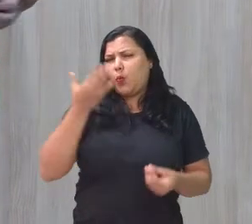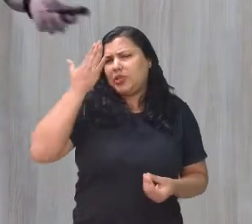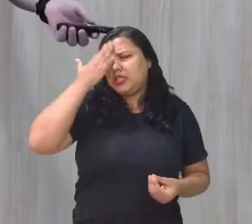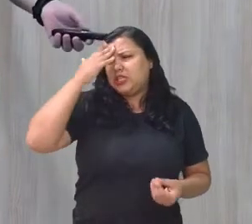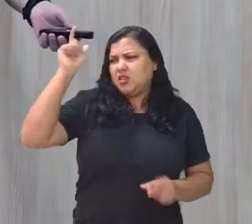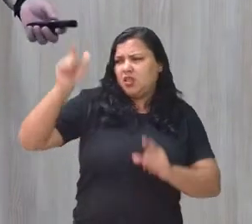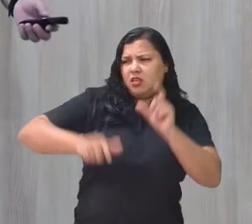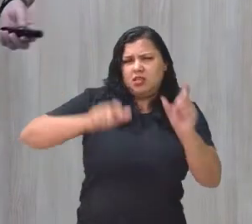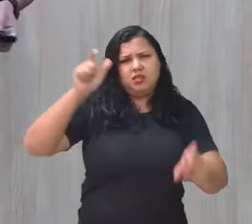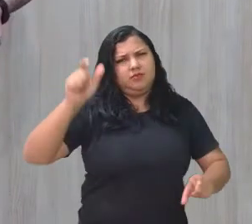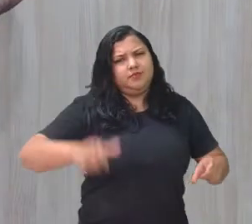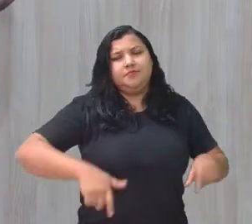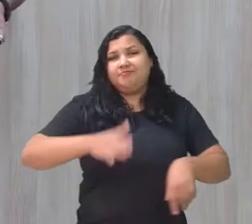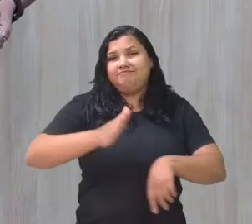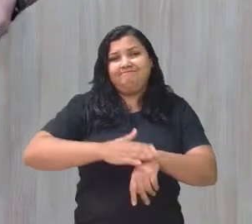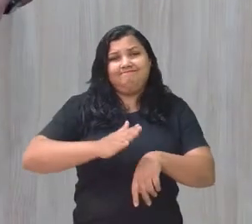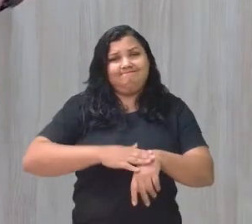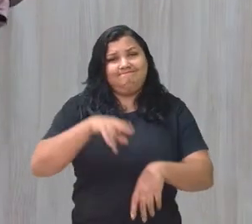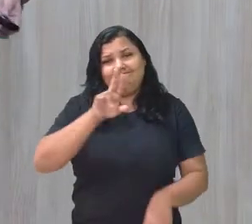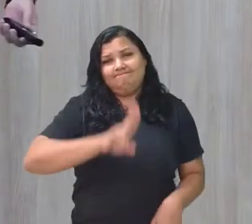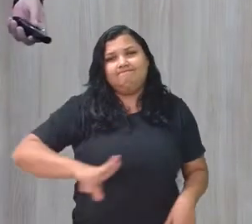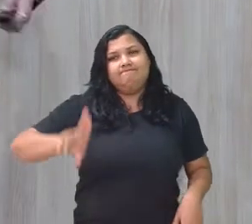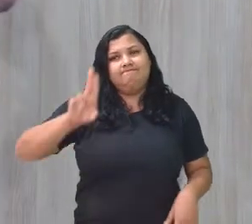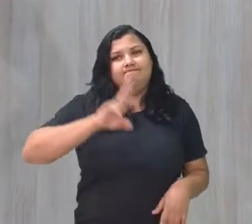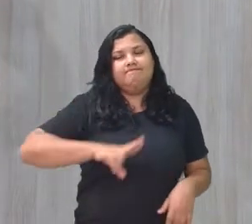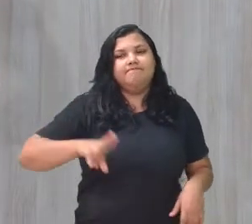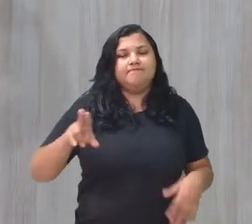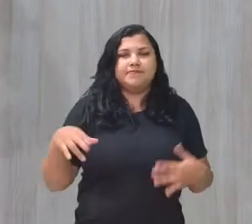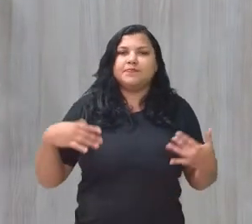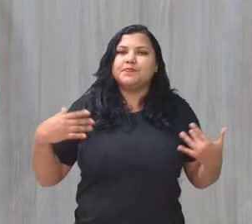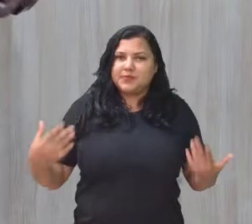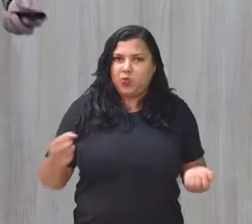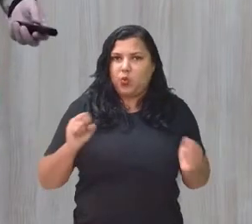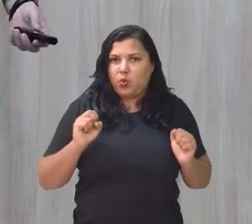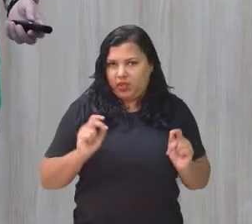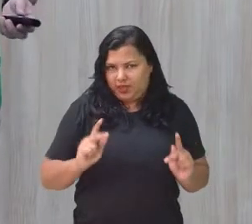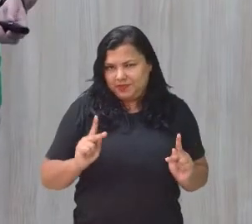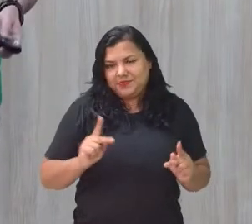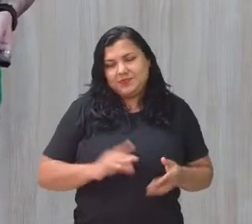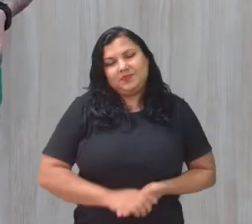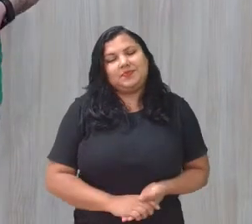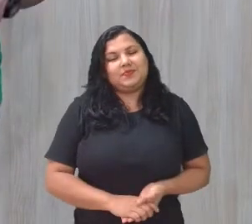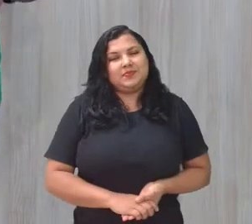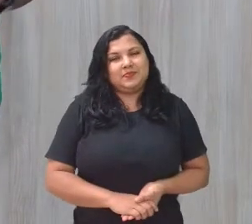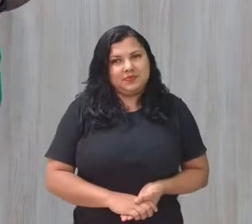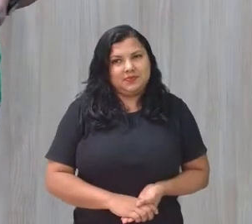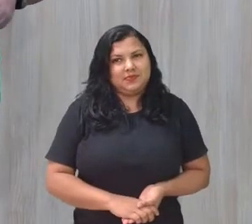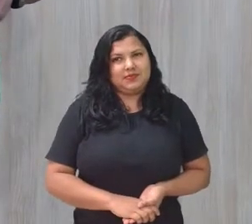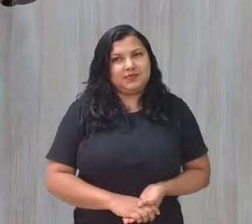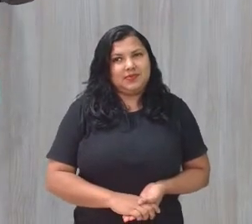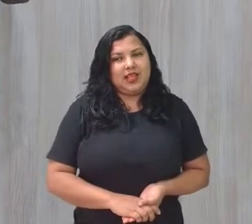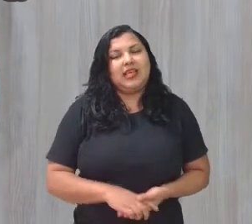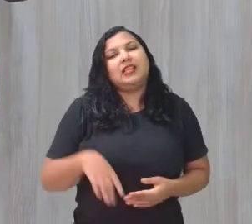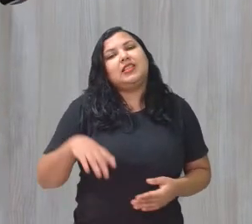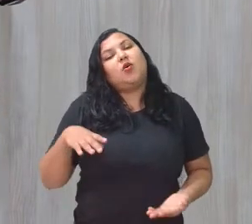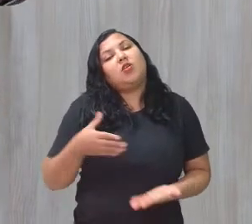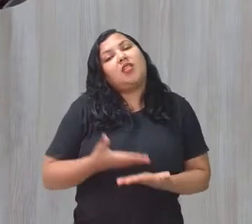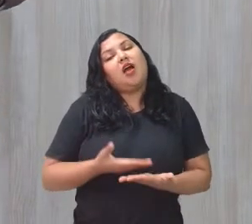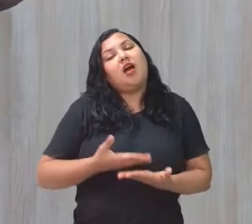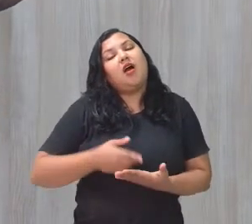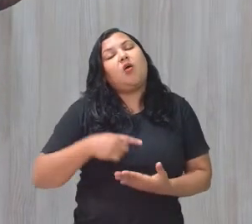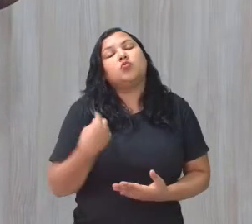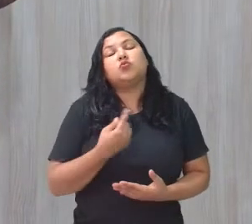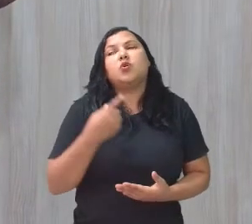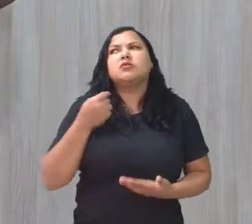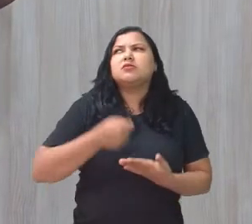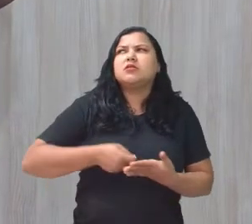pessoas fazem matemática no dia a dia. E o termo é esse mesmo, né? As pessoas fazem matemática no dia a dia. Exato. E na aula a gente tenta compreender isso para